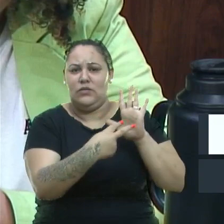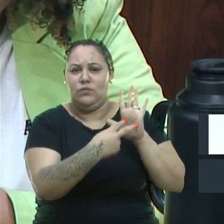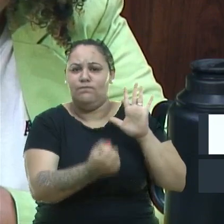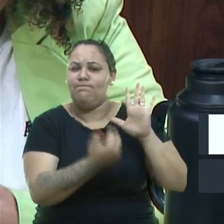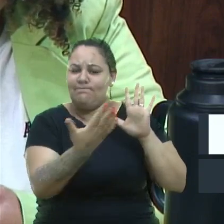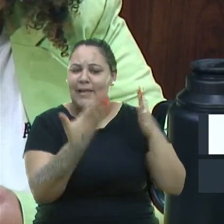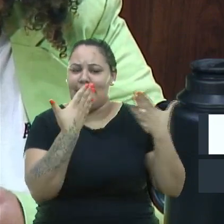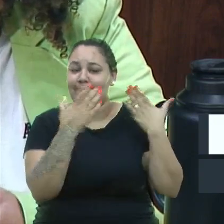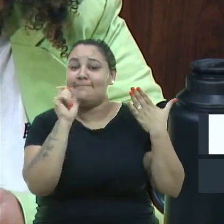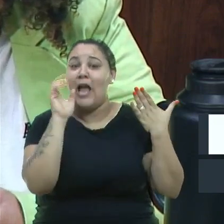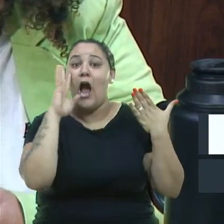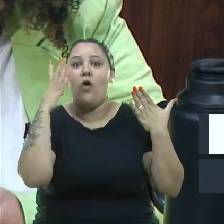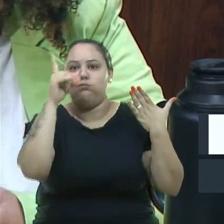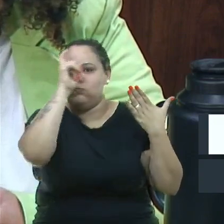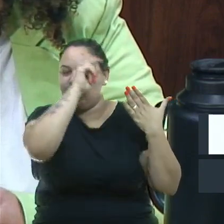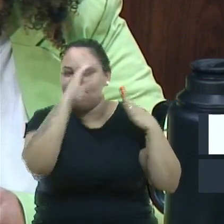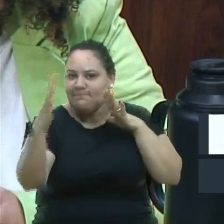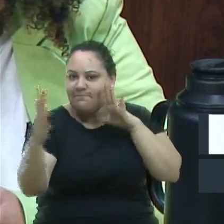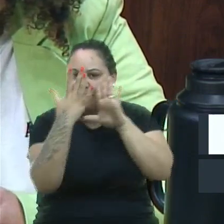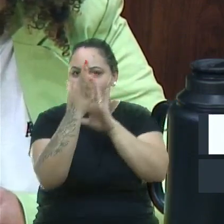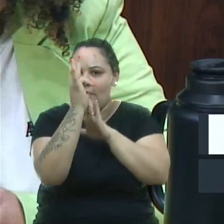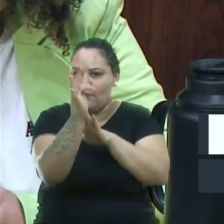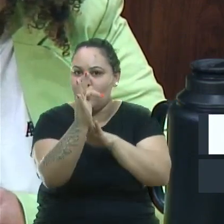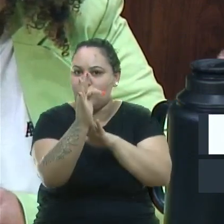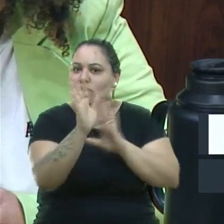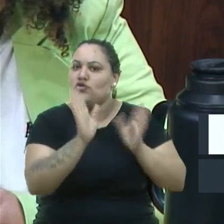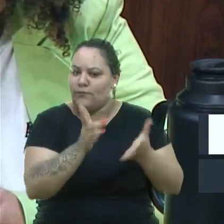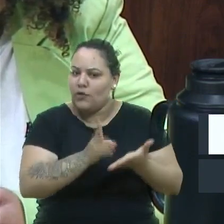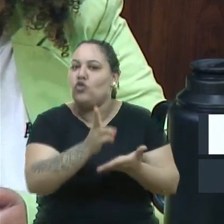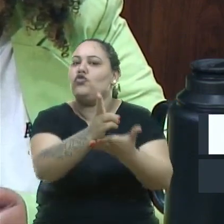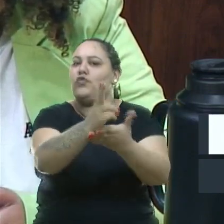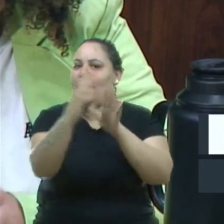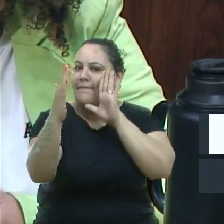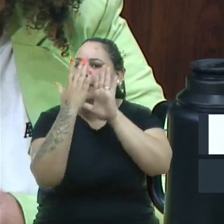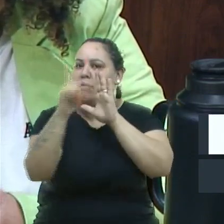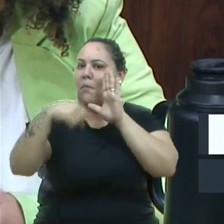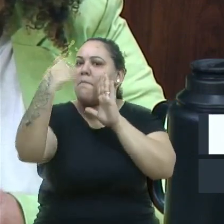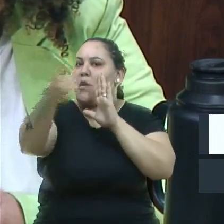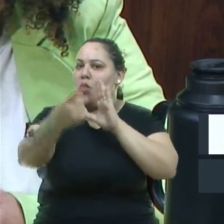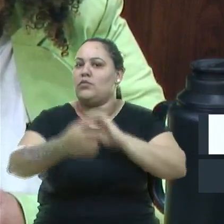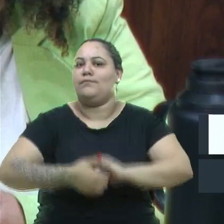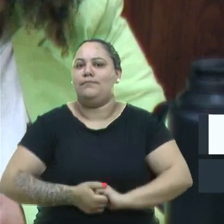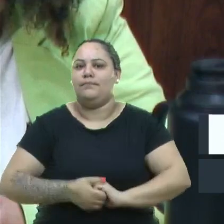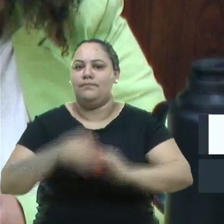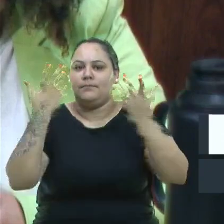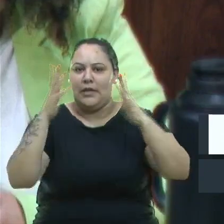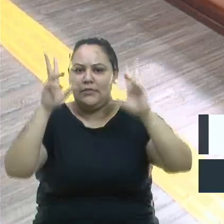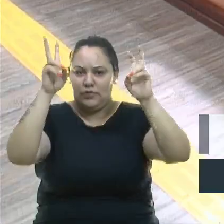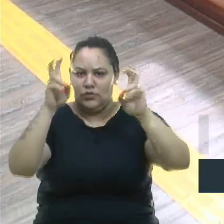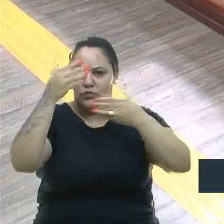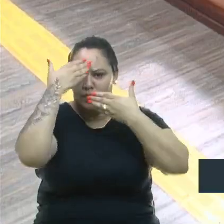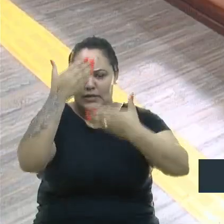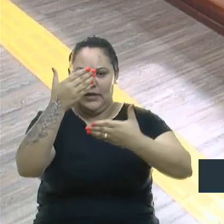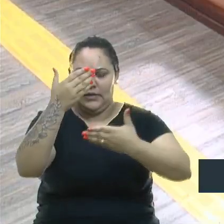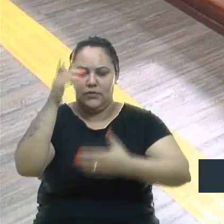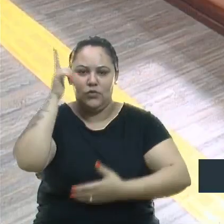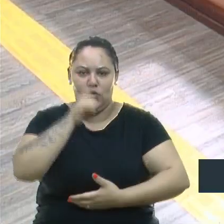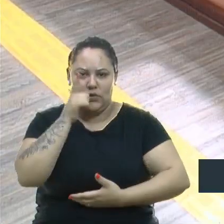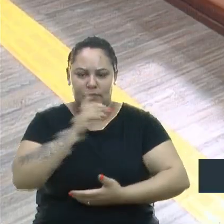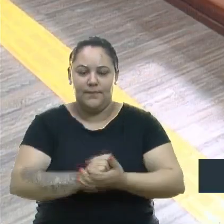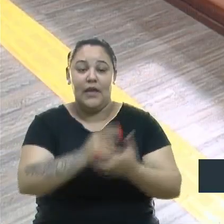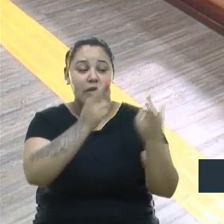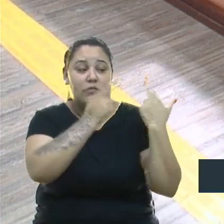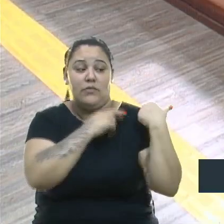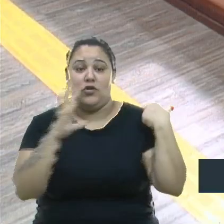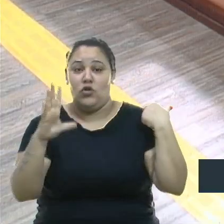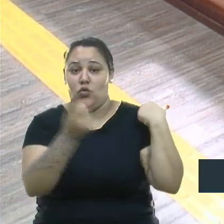situação muito difícil que estamos enfrentando e que vamos seguir enfrentando no próximo período. Parabéns pelo tema. Obrigado, vereador. A responsabilidade é de todos